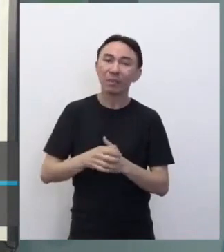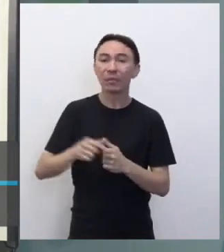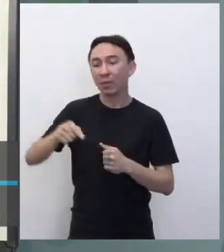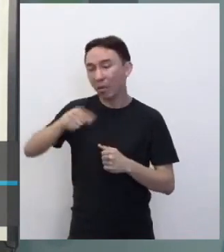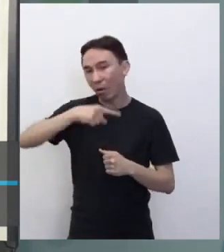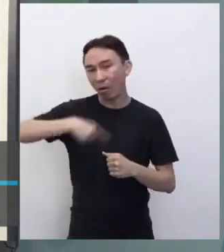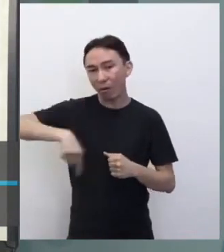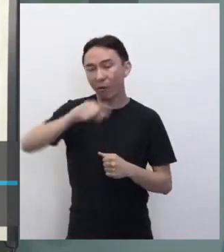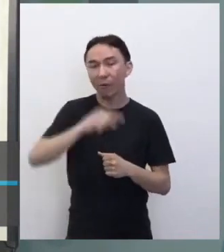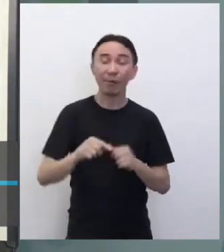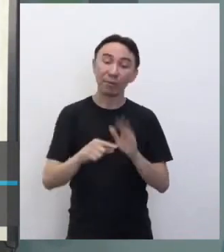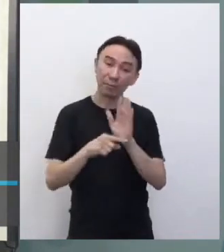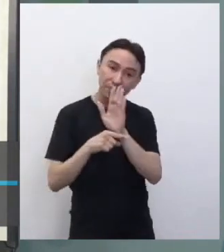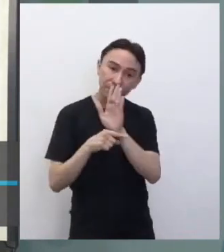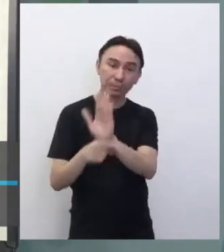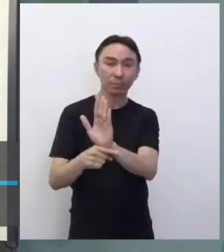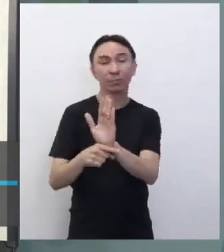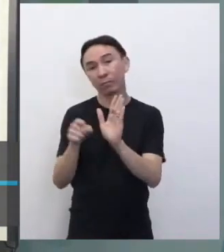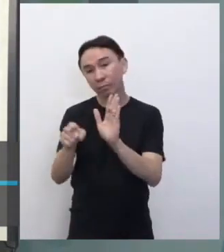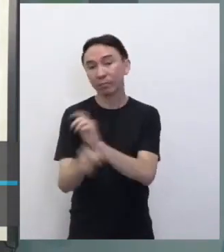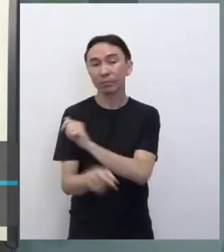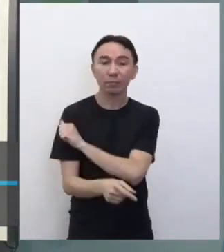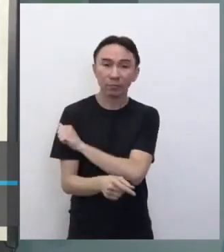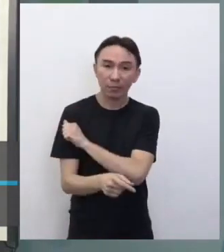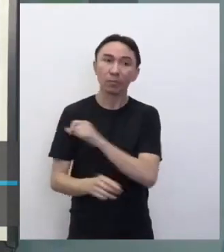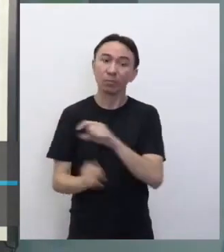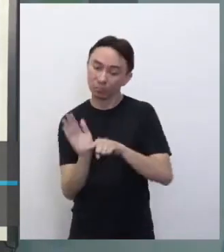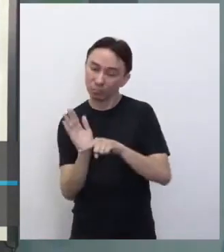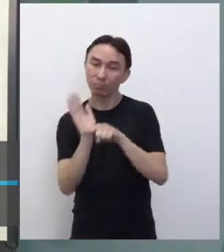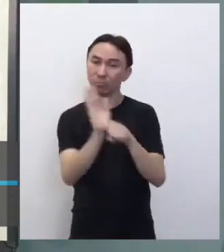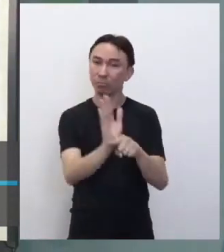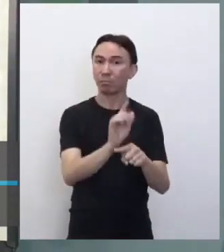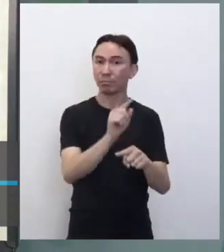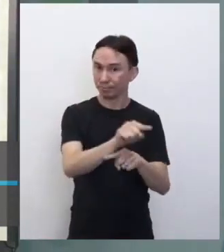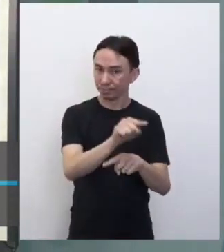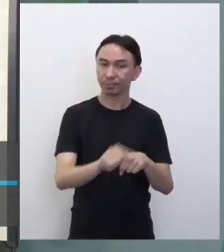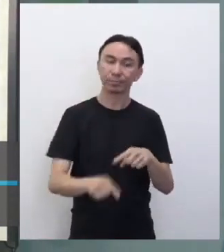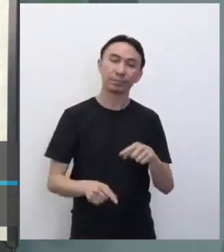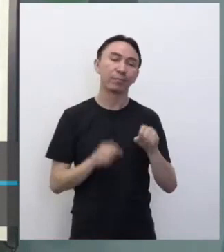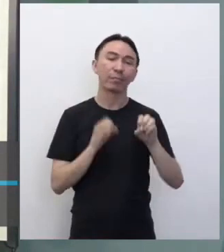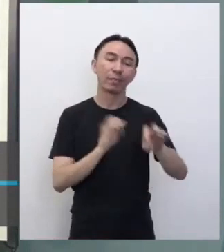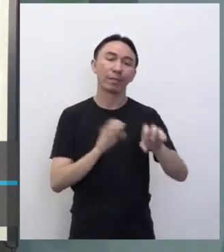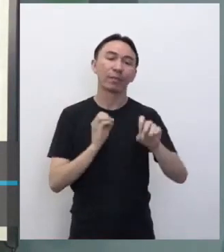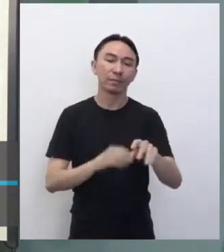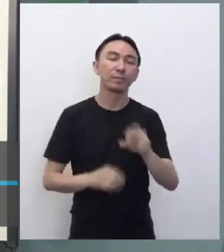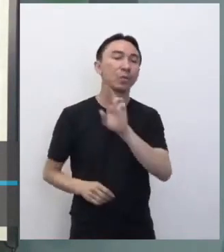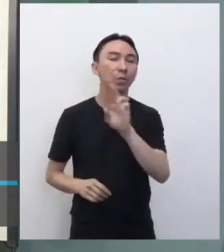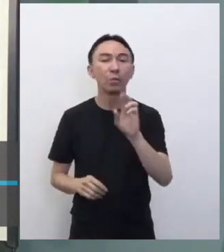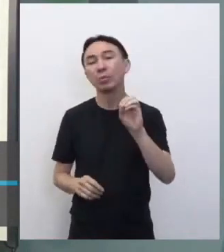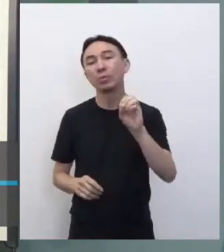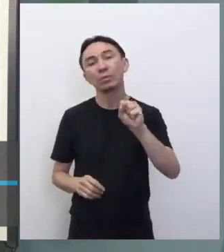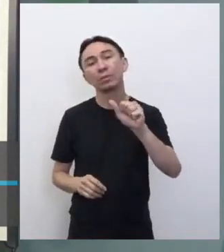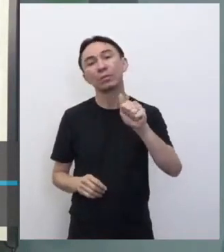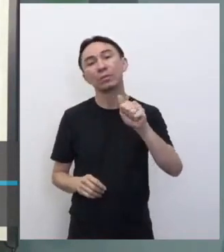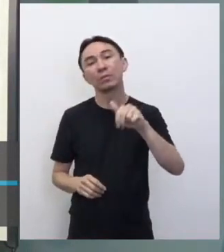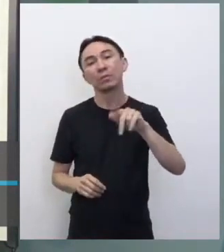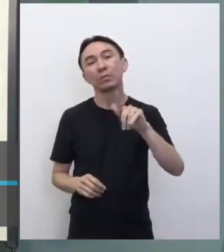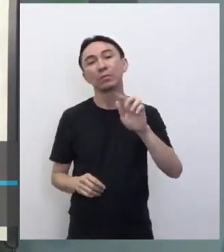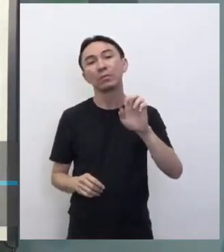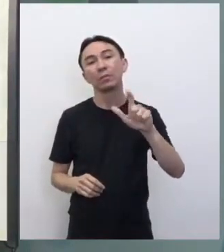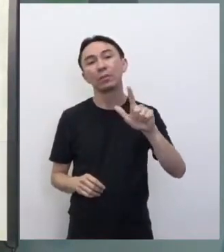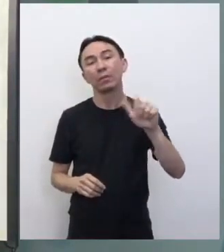os estudantes a contribuírem com as aulas. Então, a Rosângela também participando, a